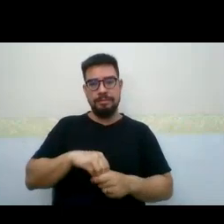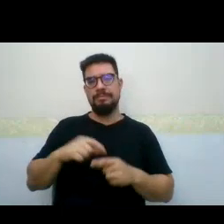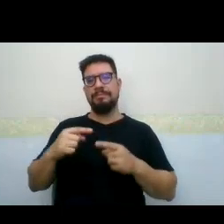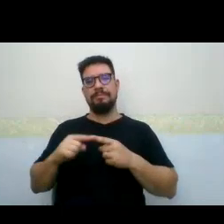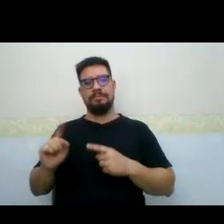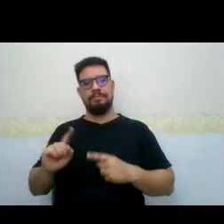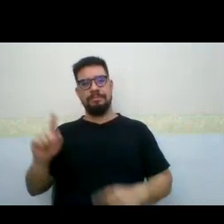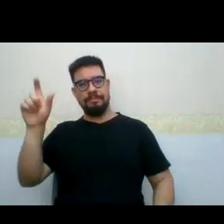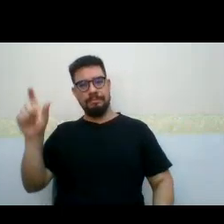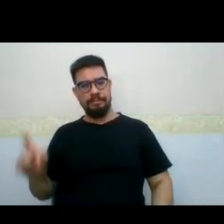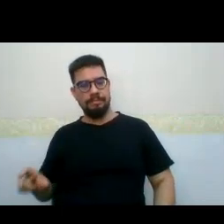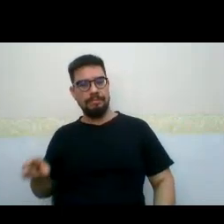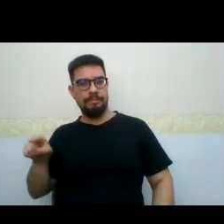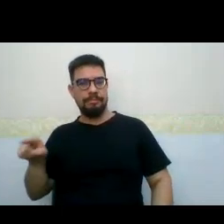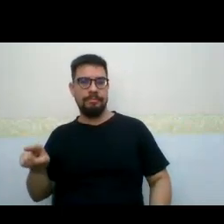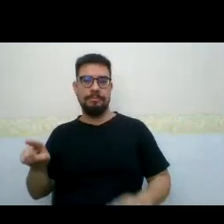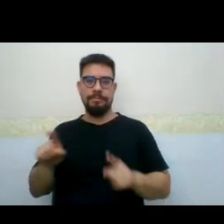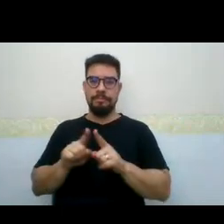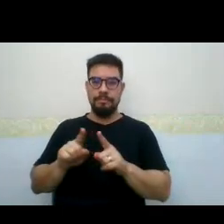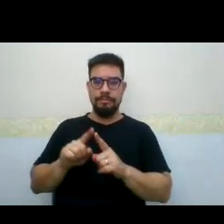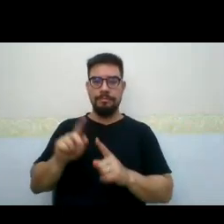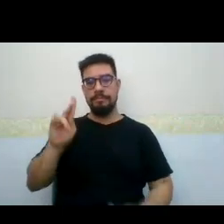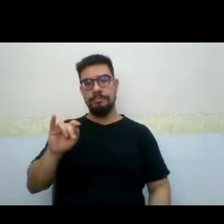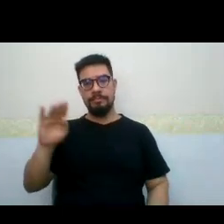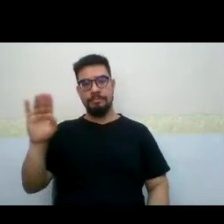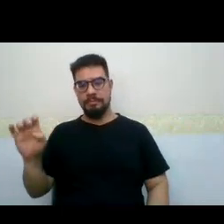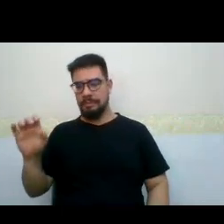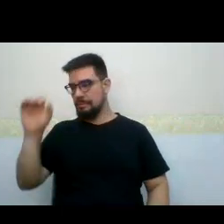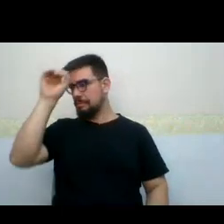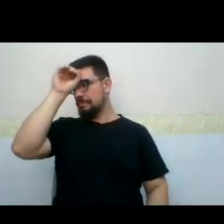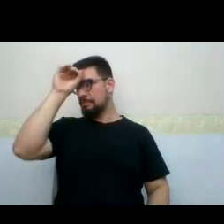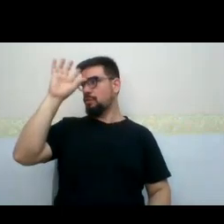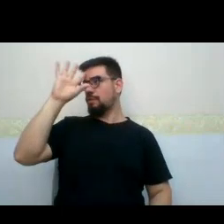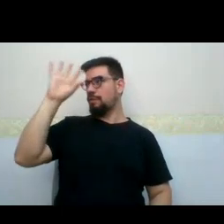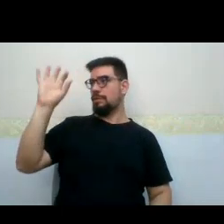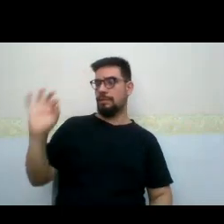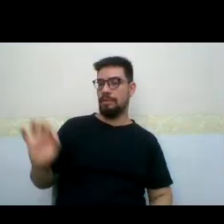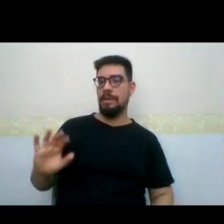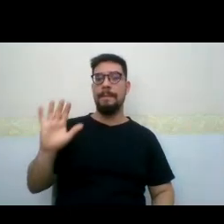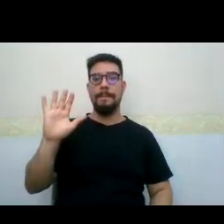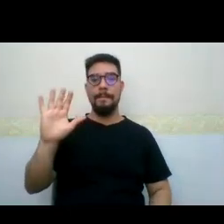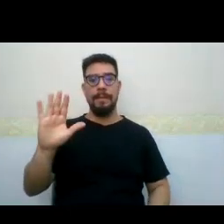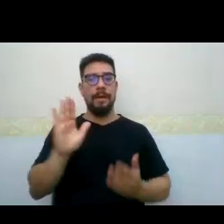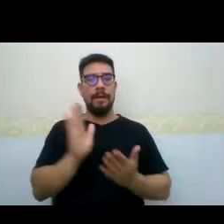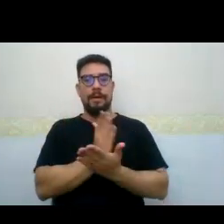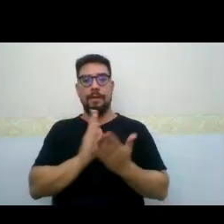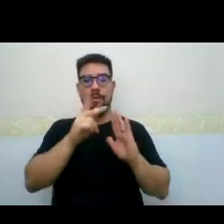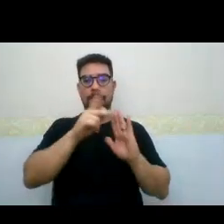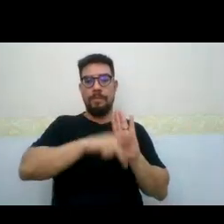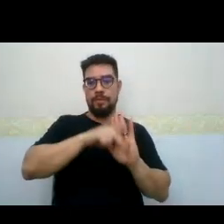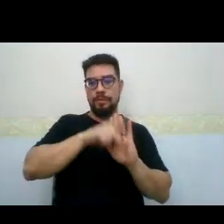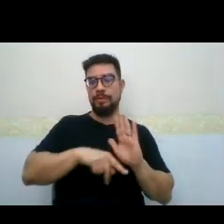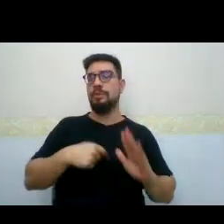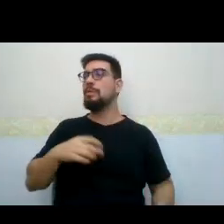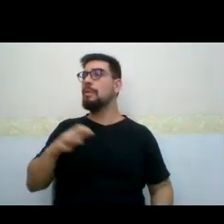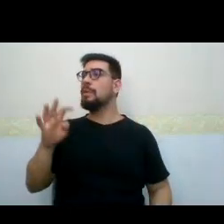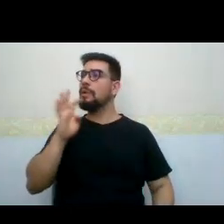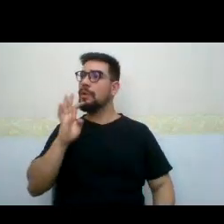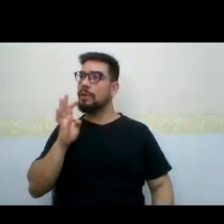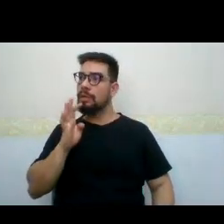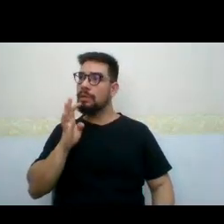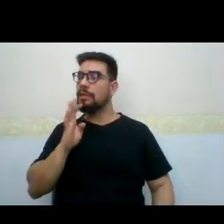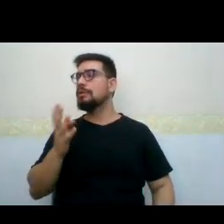a comunidade, até mesmo os pais, não vão entender muito bem. Mas existem projetos que eu conheço pessoalmente que